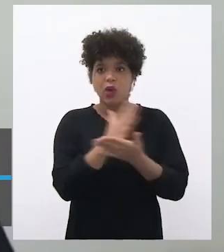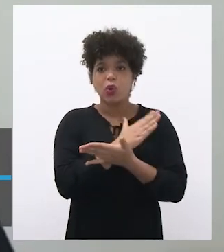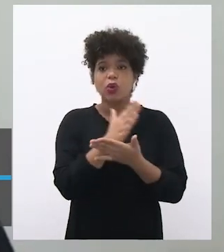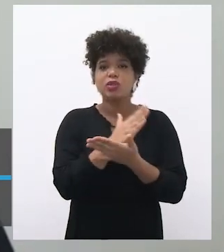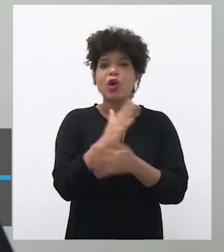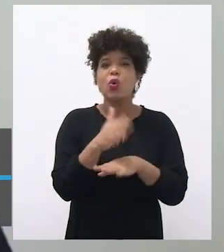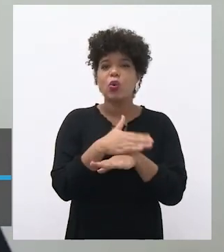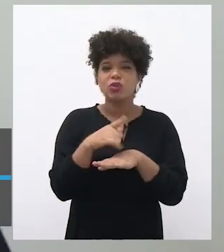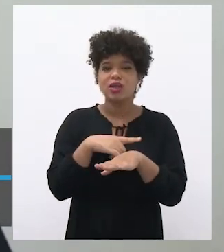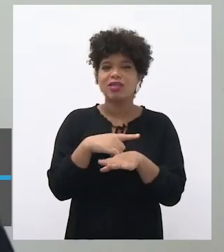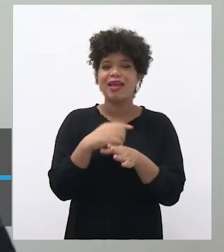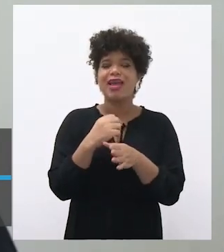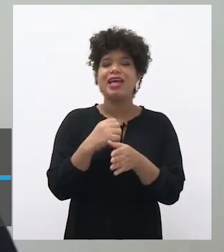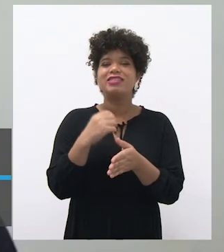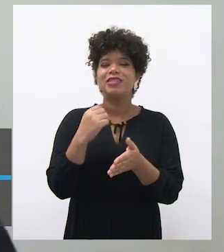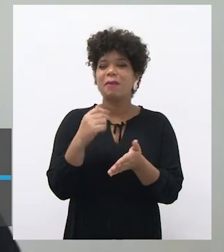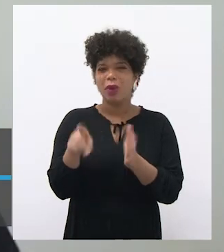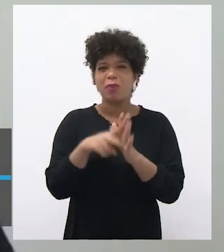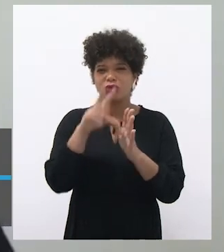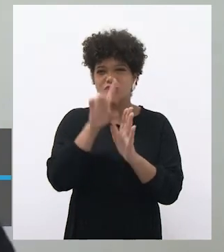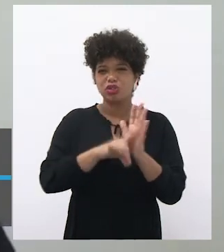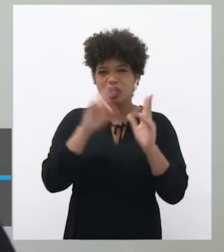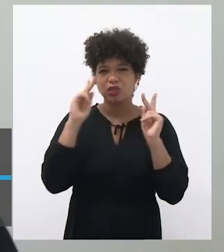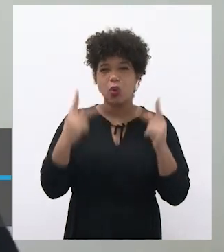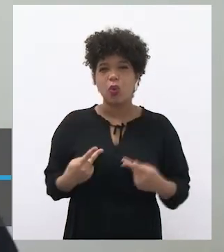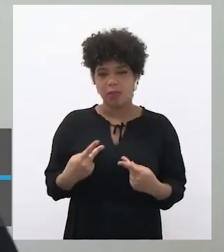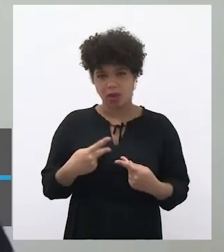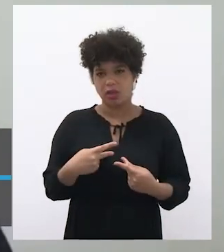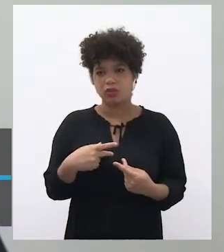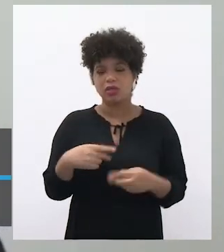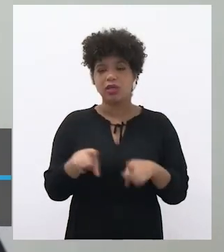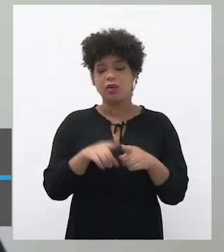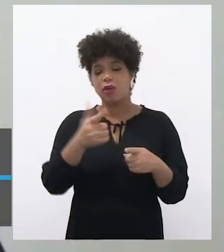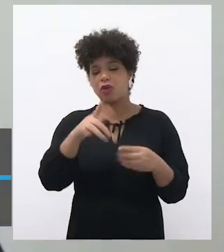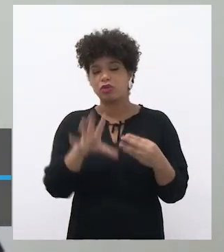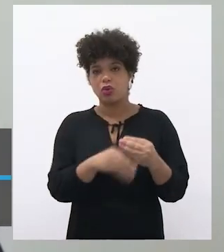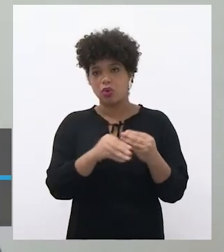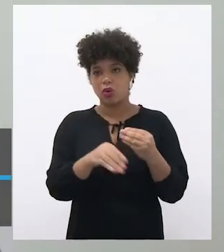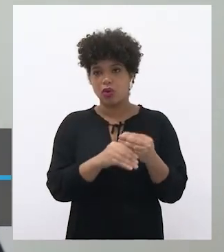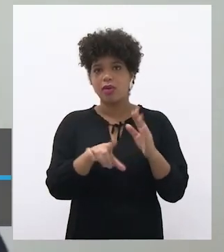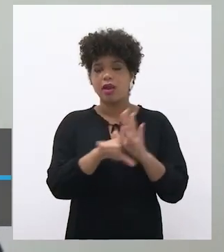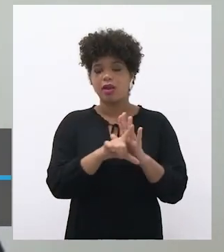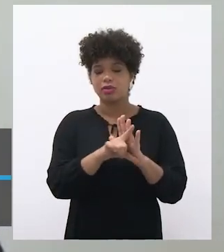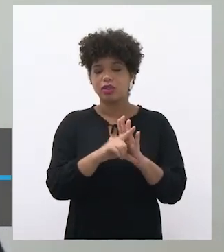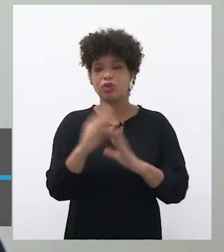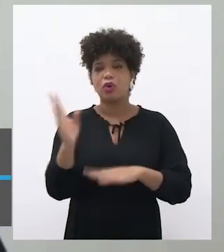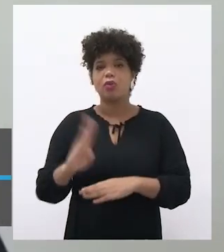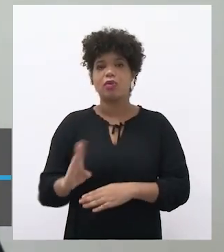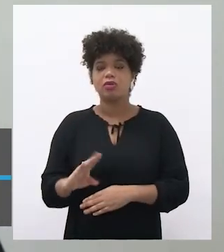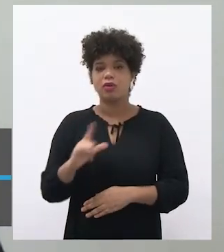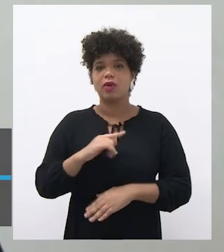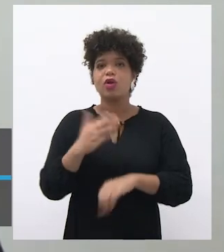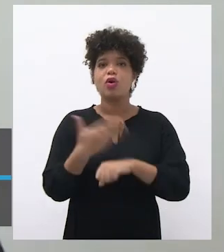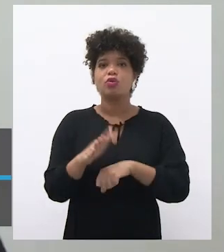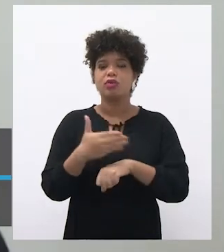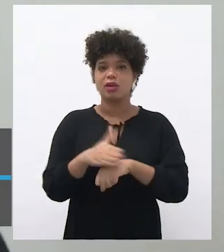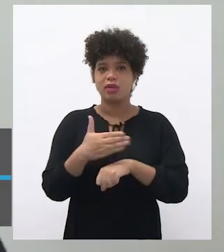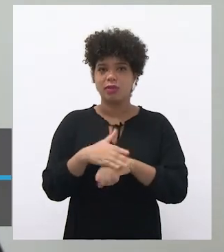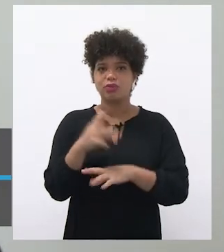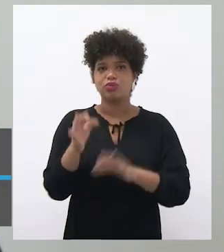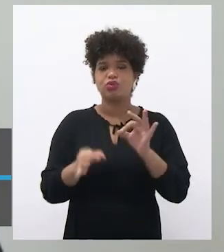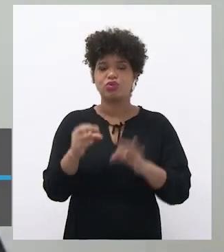né, o papel da mulher ou os estereótipos tradicionais de gênero em sociedades patriarcais, medidas de caráter